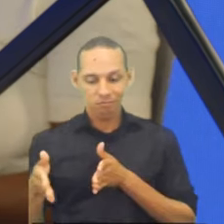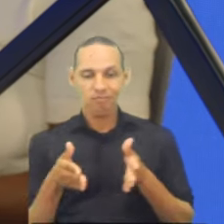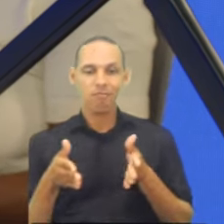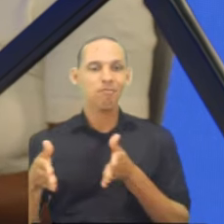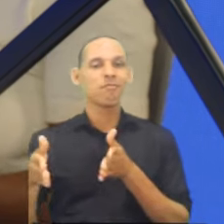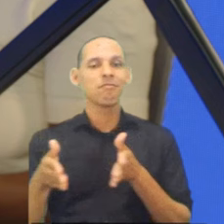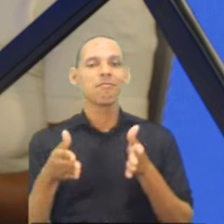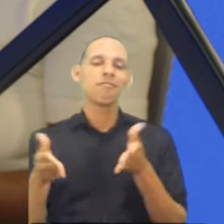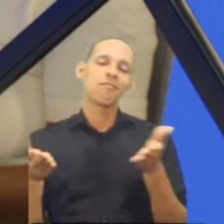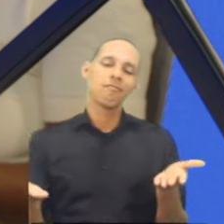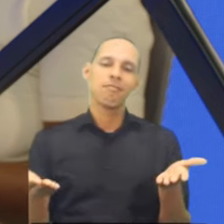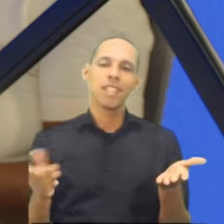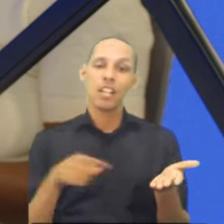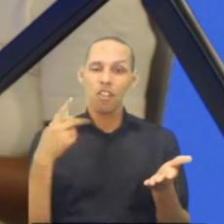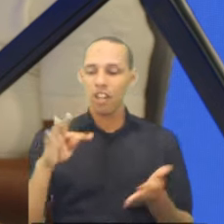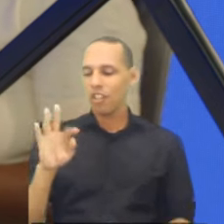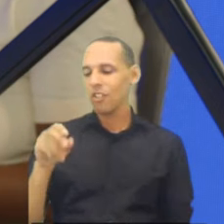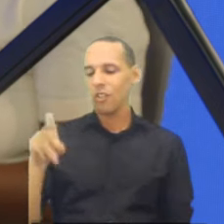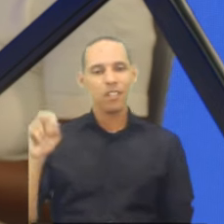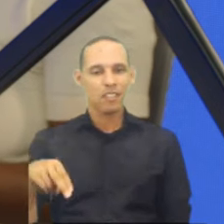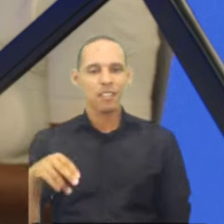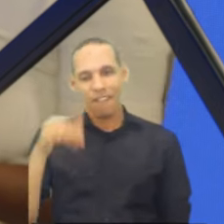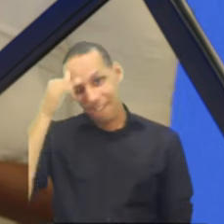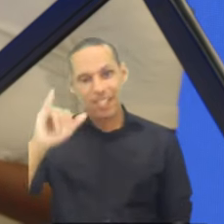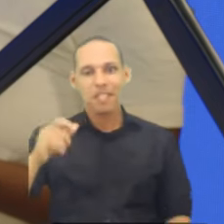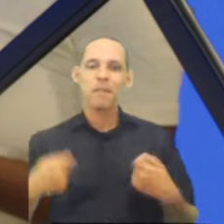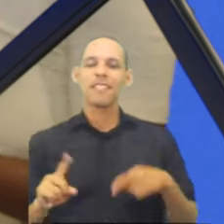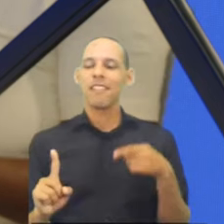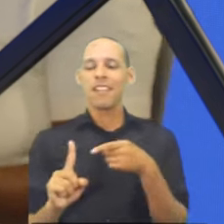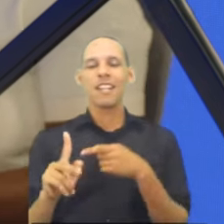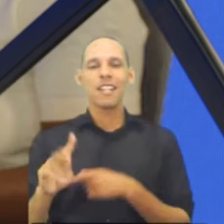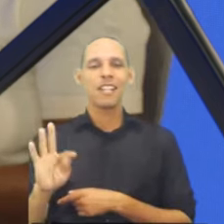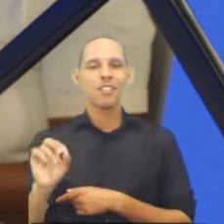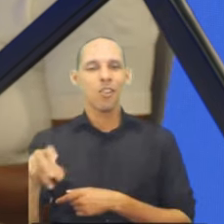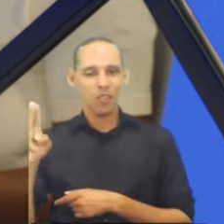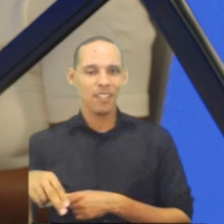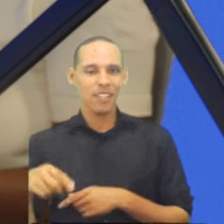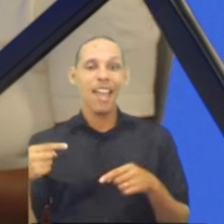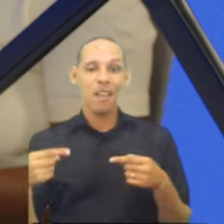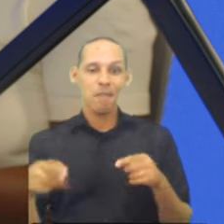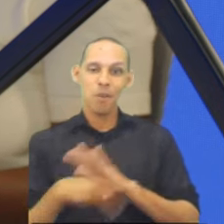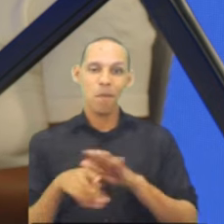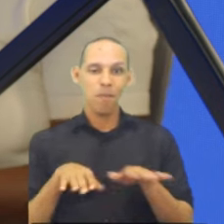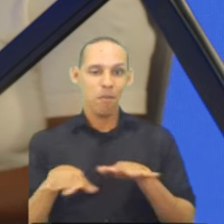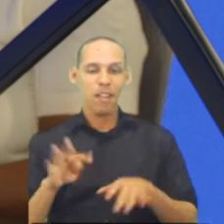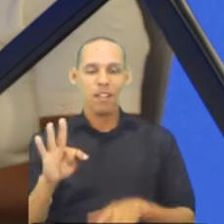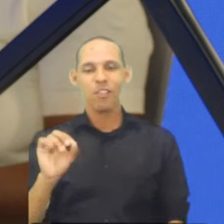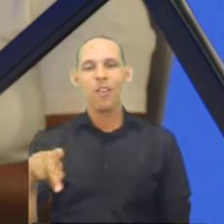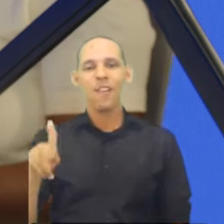eh e e e eu acho isso que a gente tem que evitar o o token né o token é estar atenta aos movimentos de